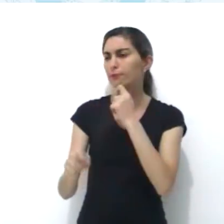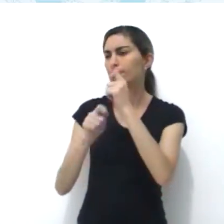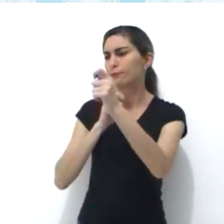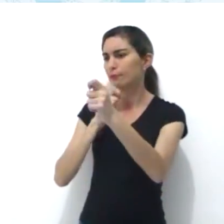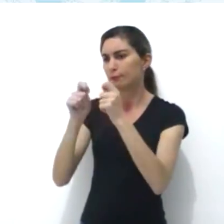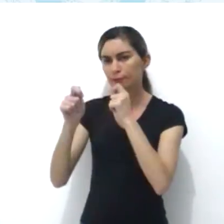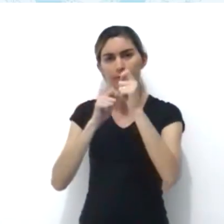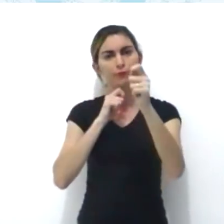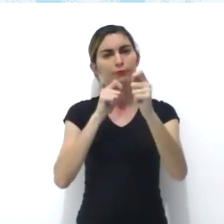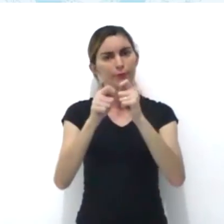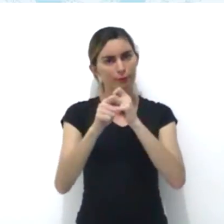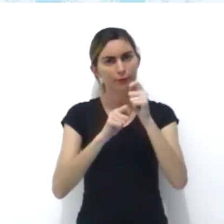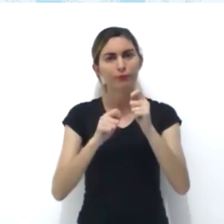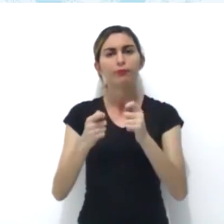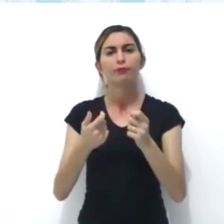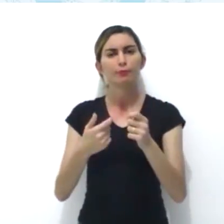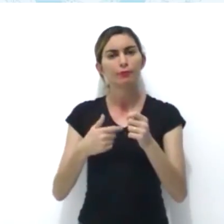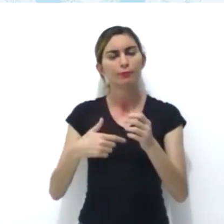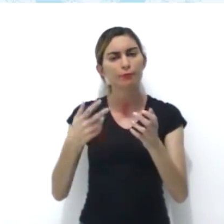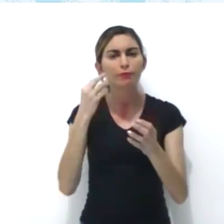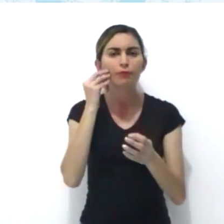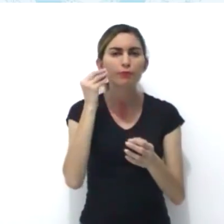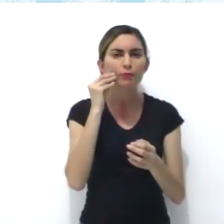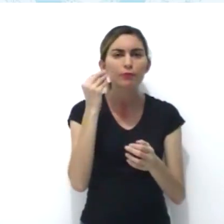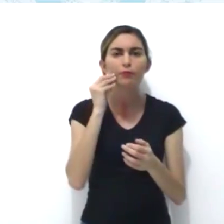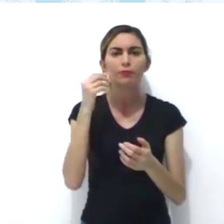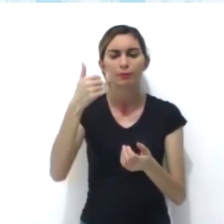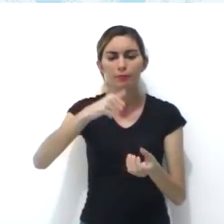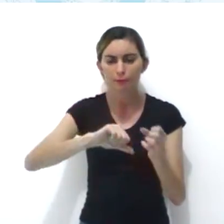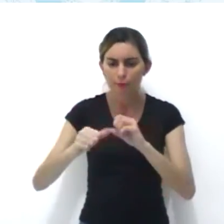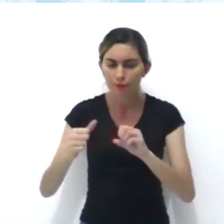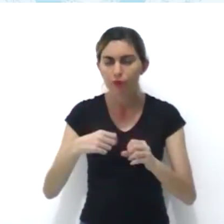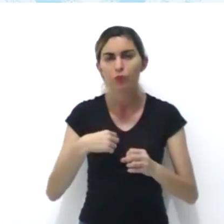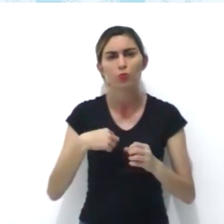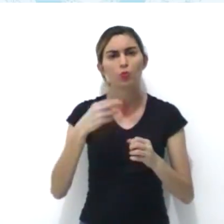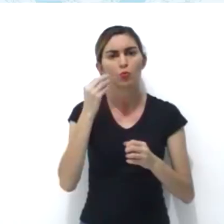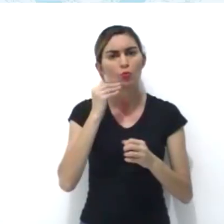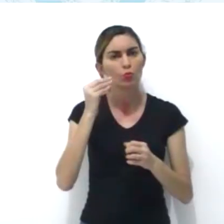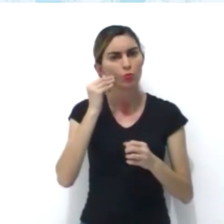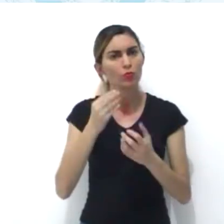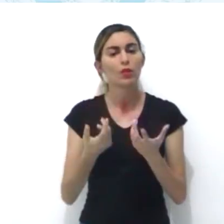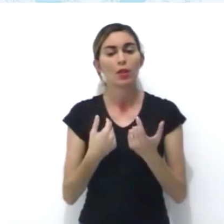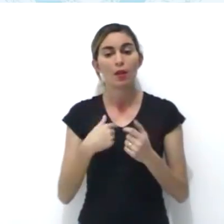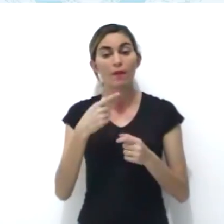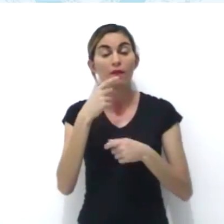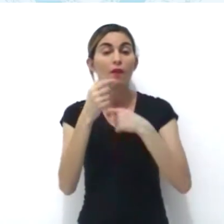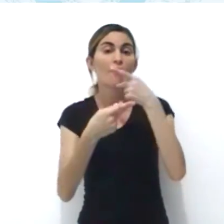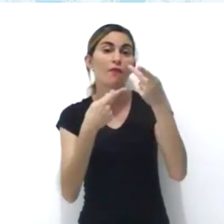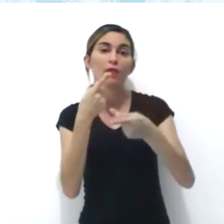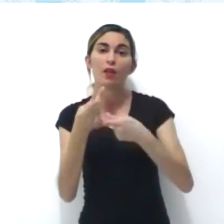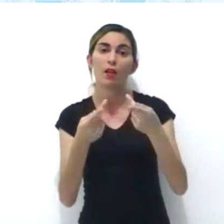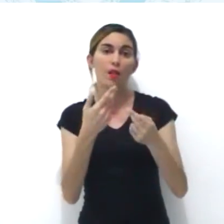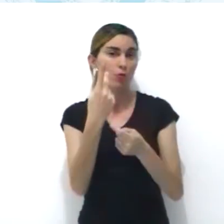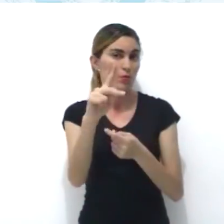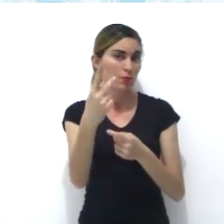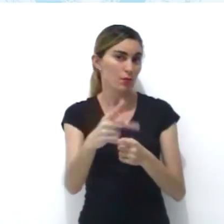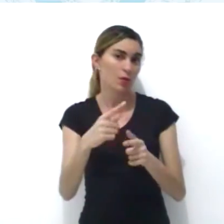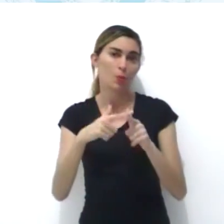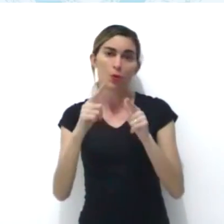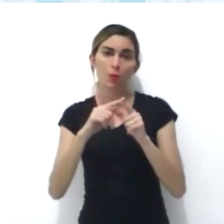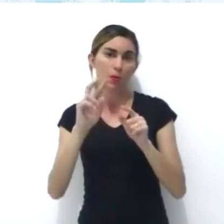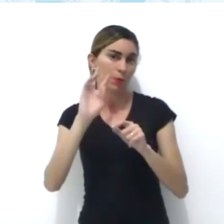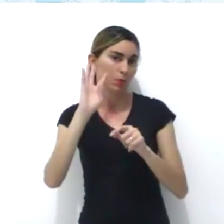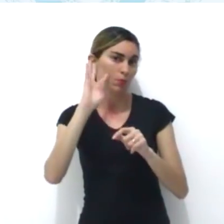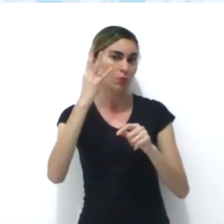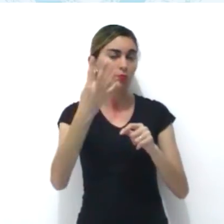Questionário, entrevista, pode ser um experimento, pode ser um protótipo. Isso quem vai dizer é o